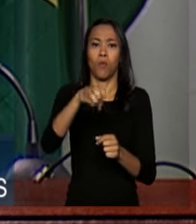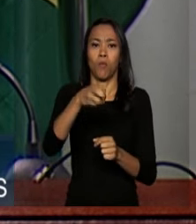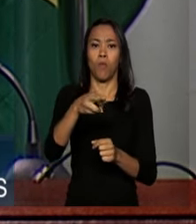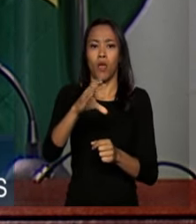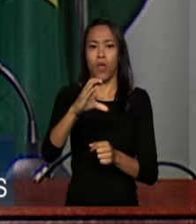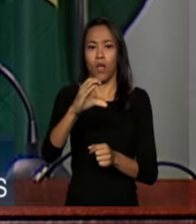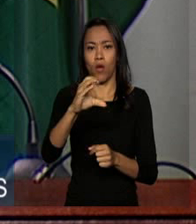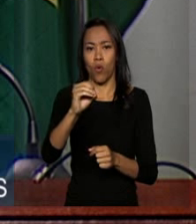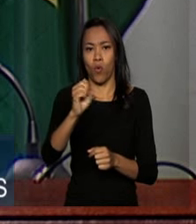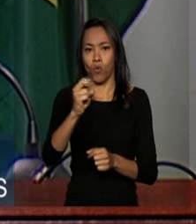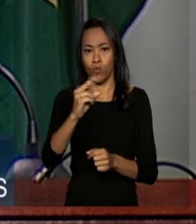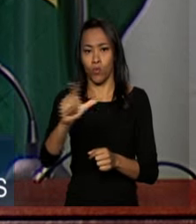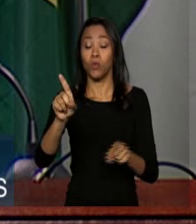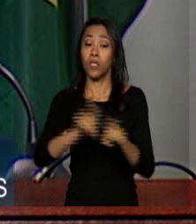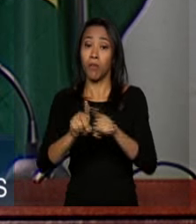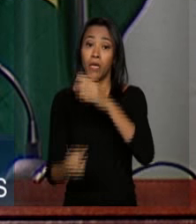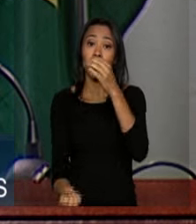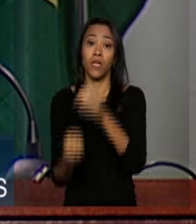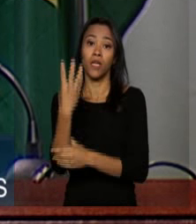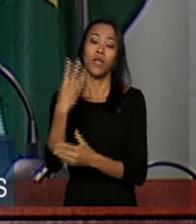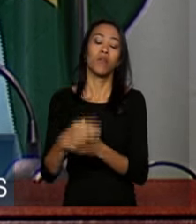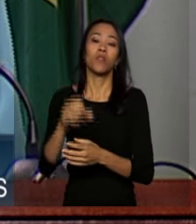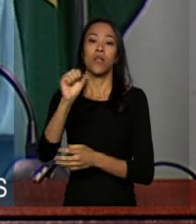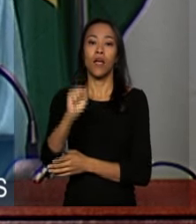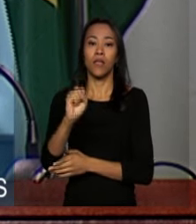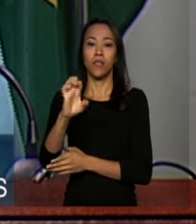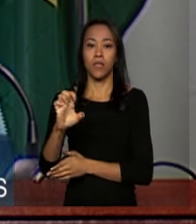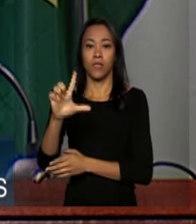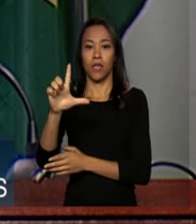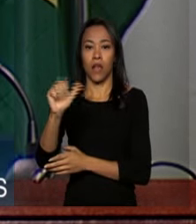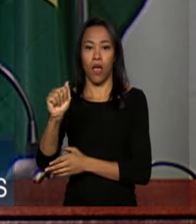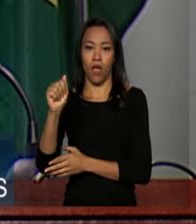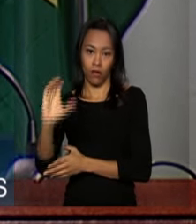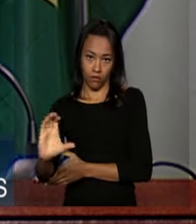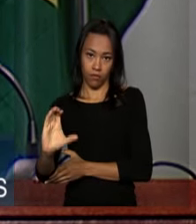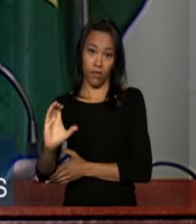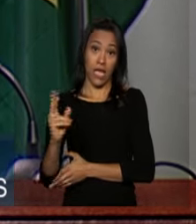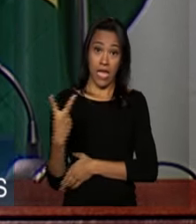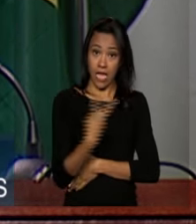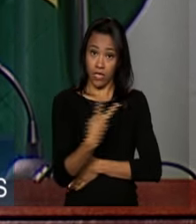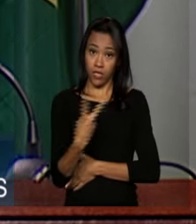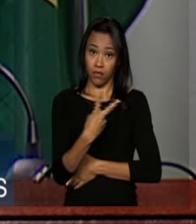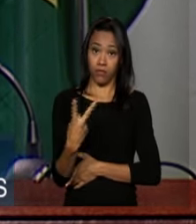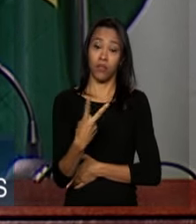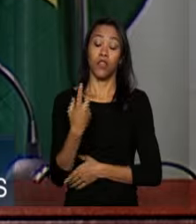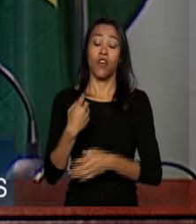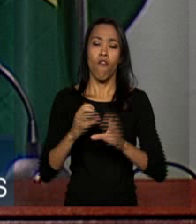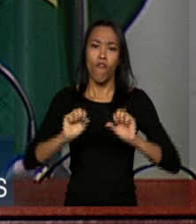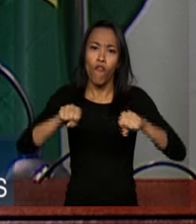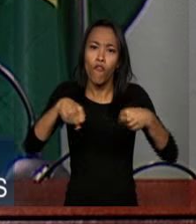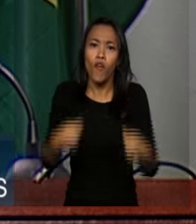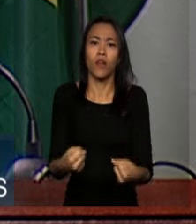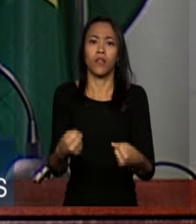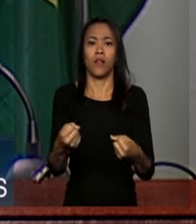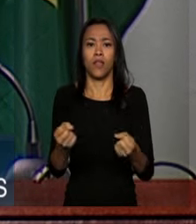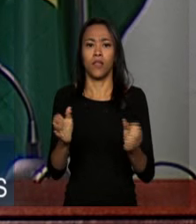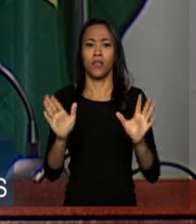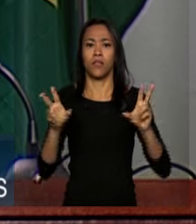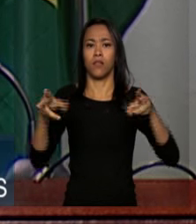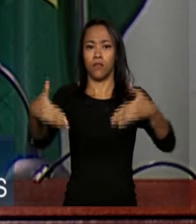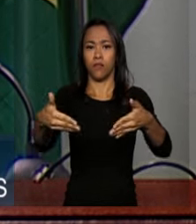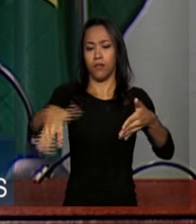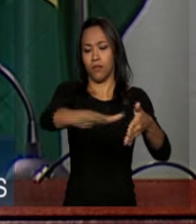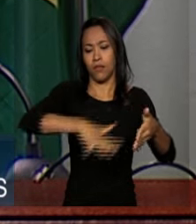CELAC. Esses projetos de integração, eles fortalecem o setor produtivo